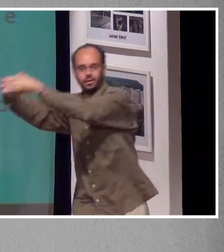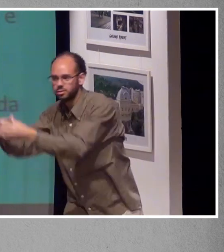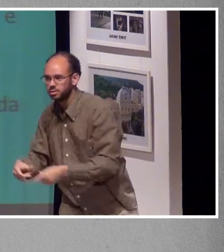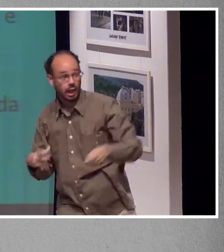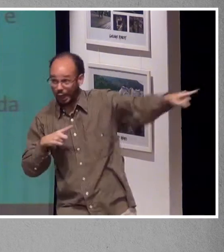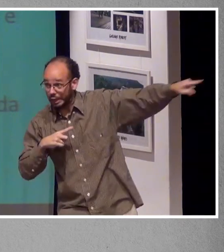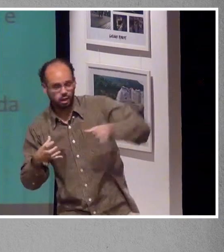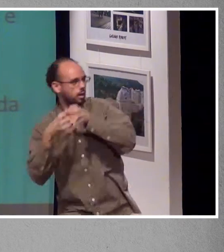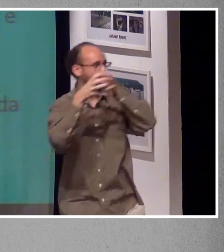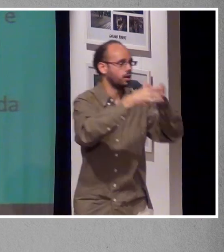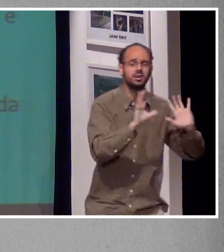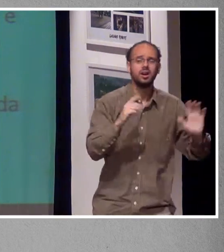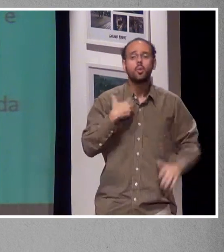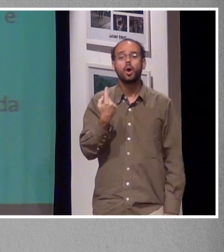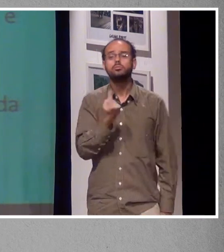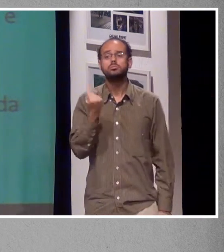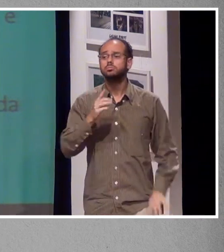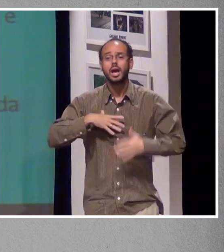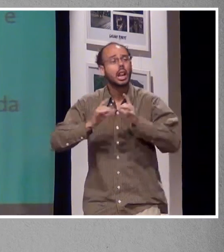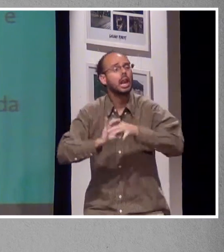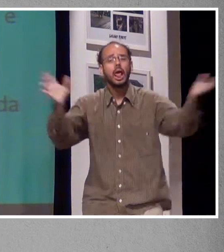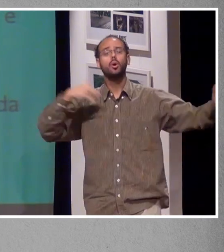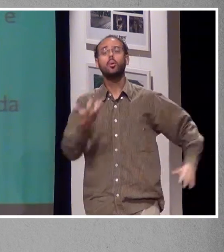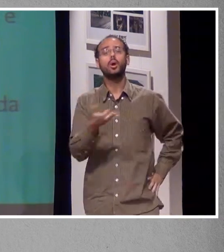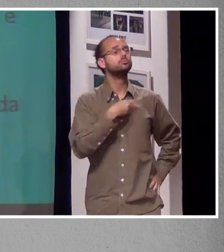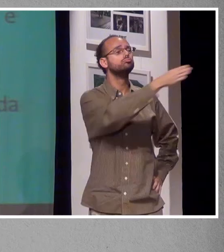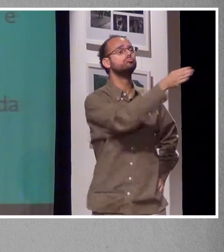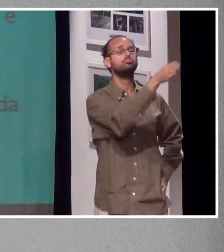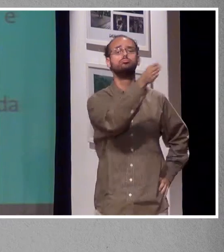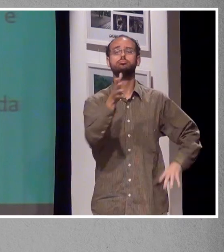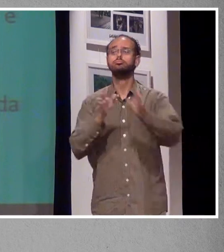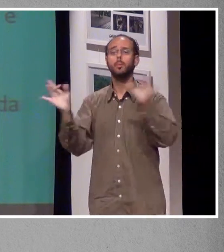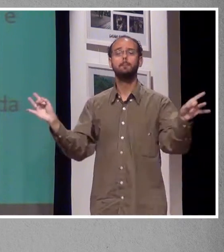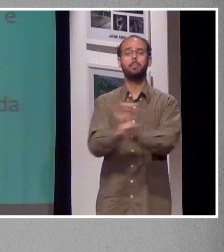estar indo a um lugar, os surdos eles ficam